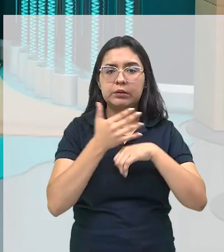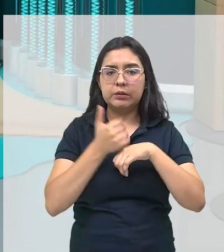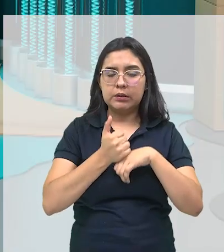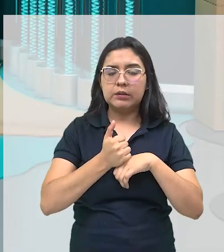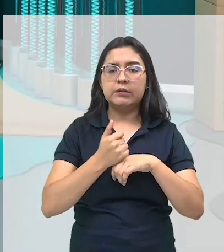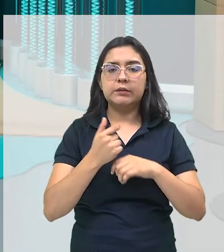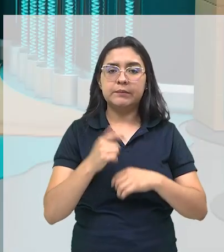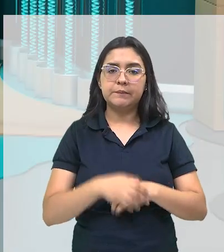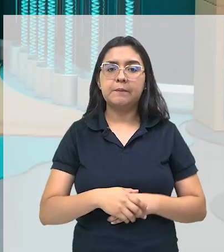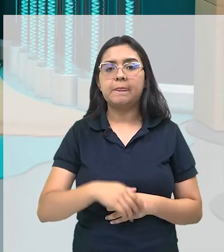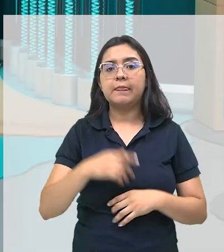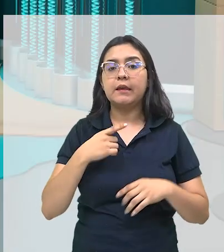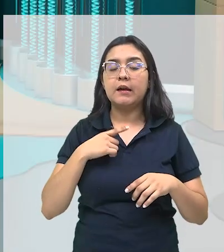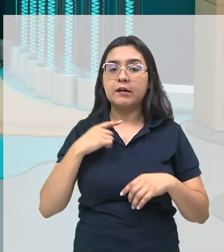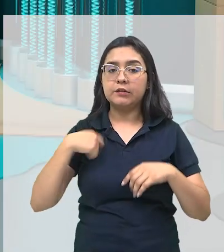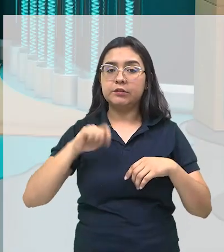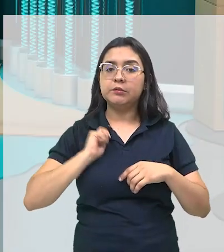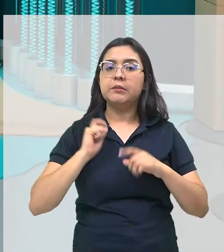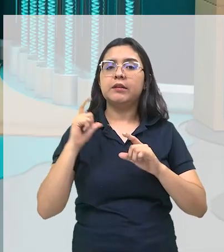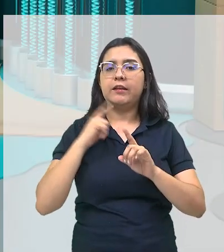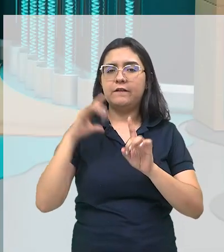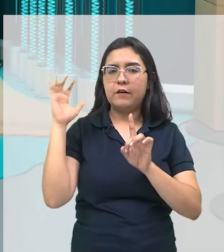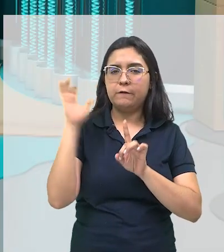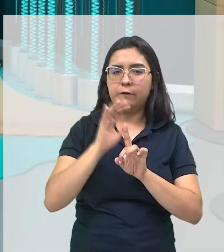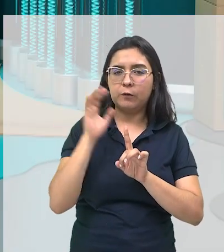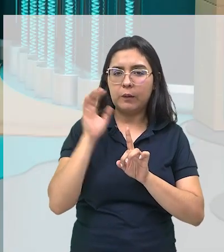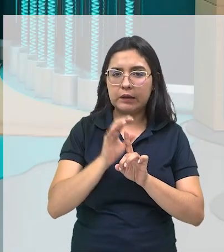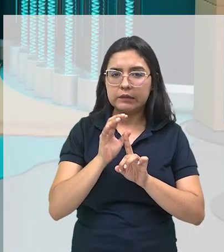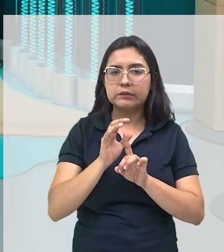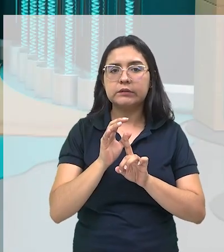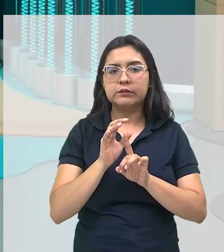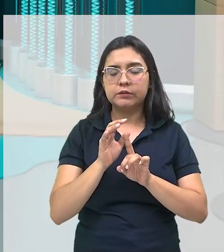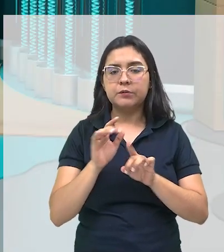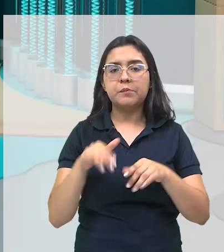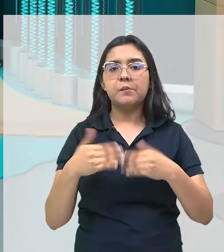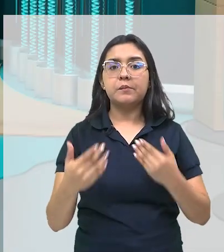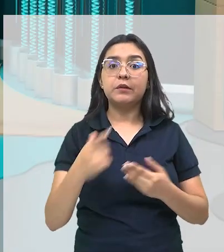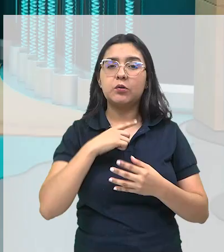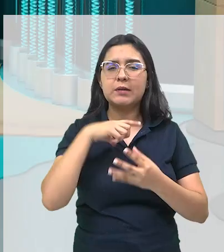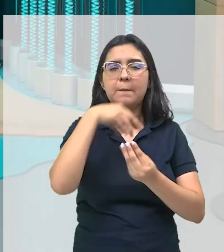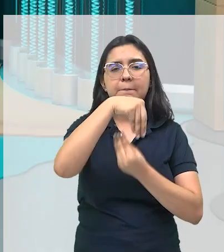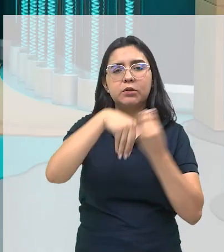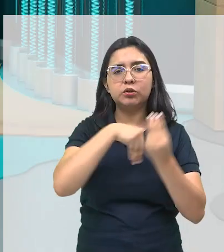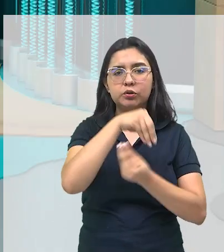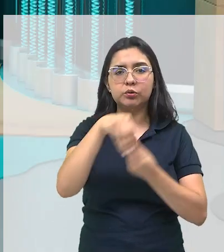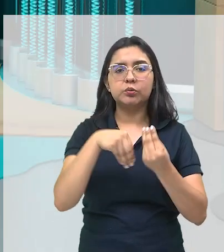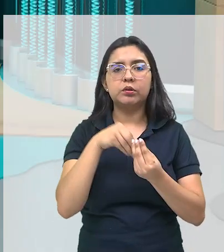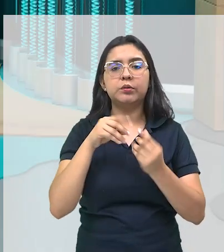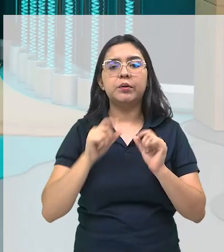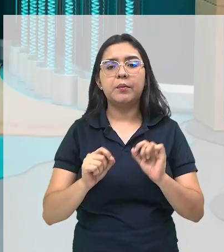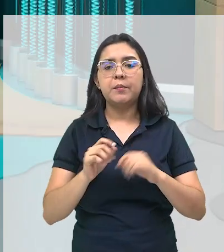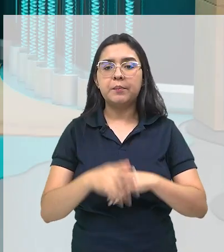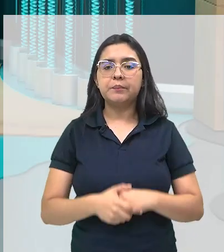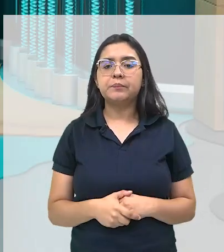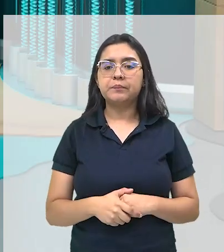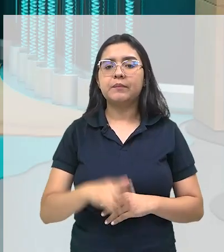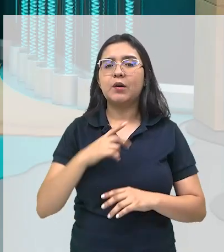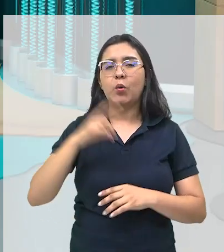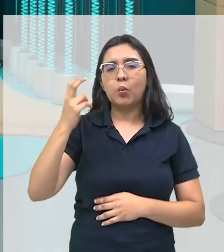Idade Média, trouxeram influências, a Espanha mesclou